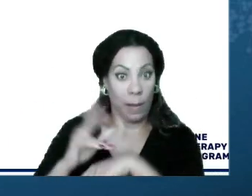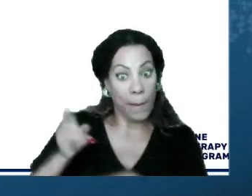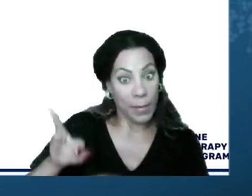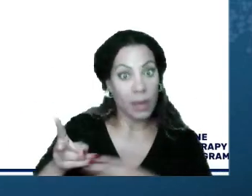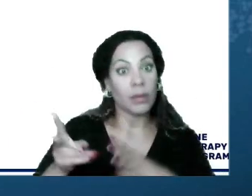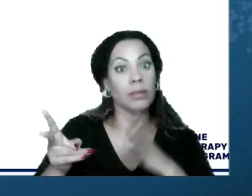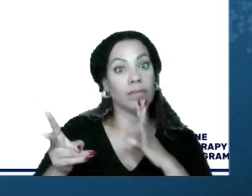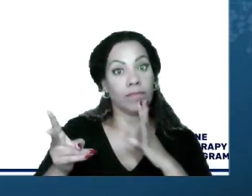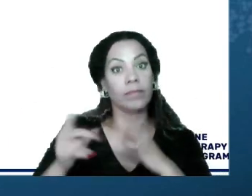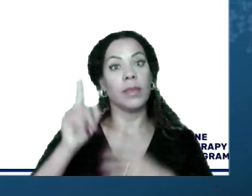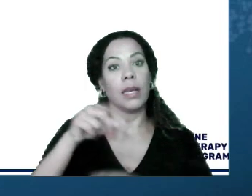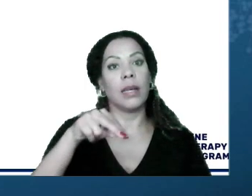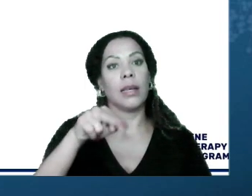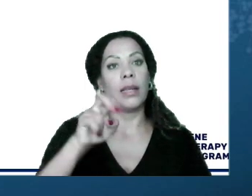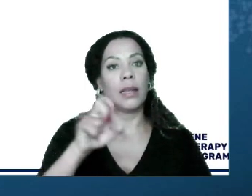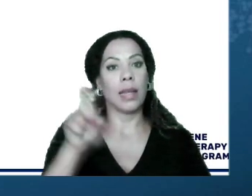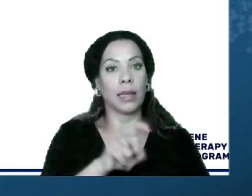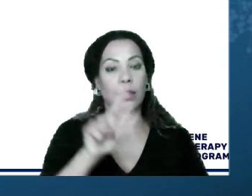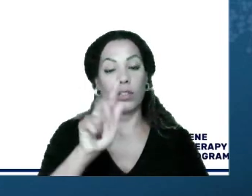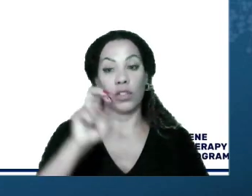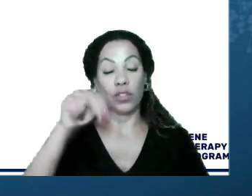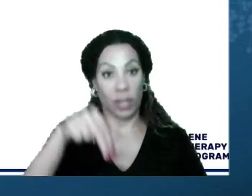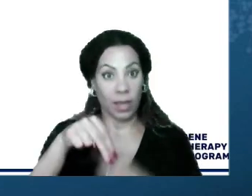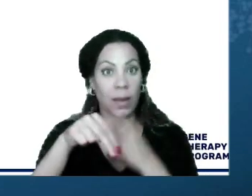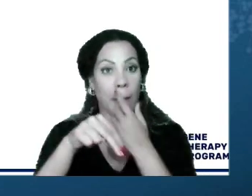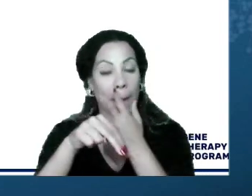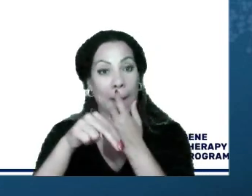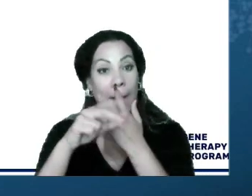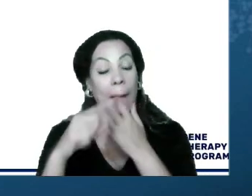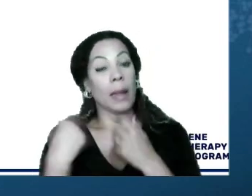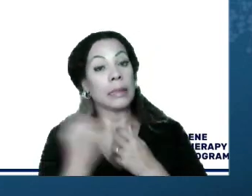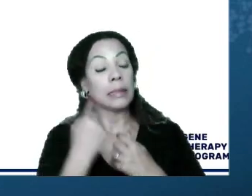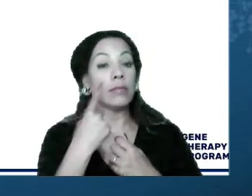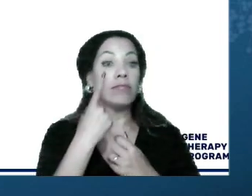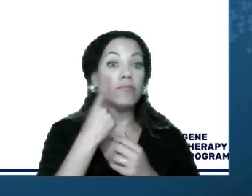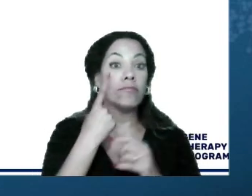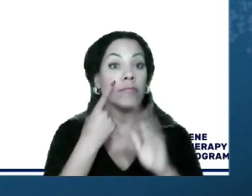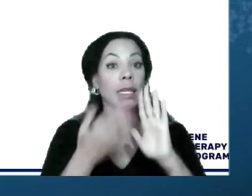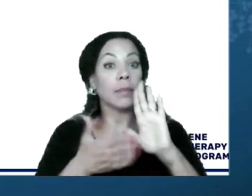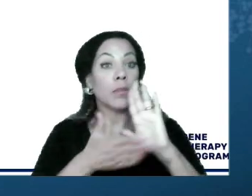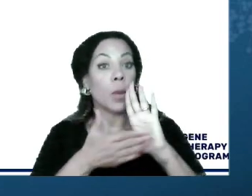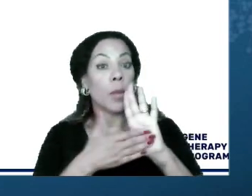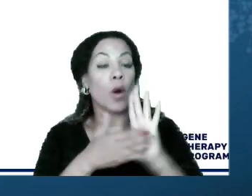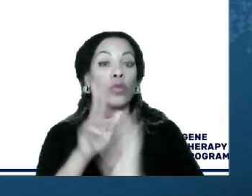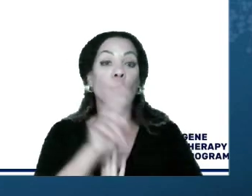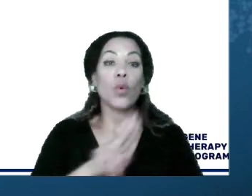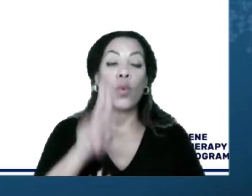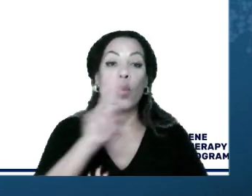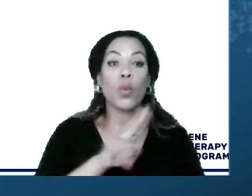que chama-se Next Gen, e a gente tem estamos propor usar